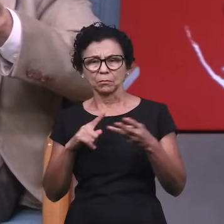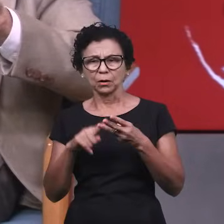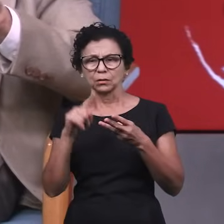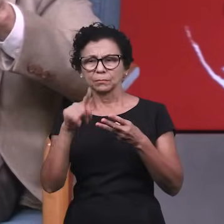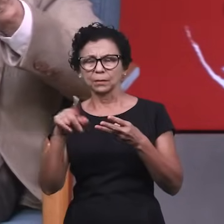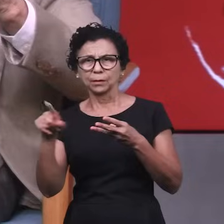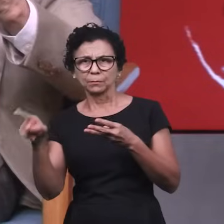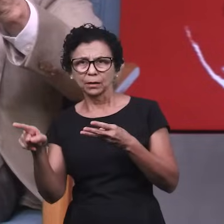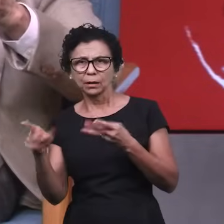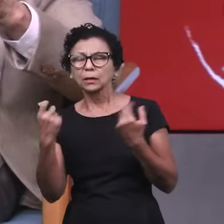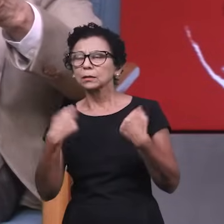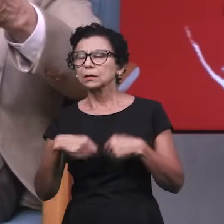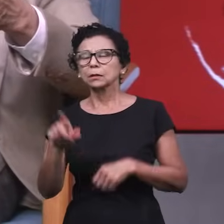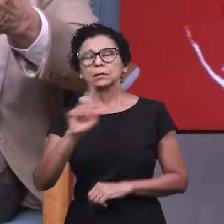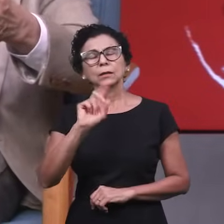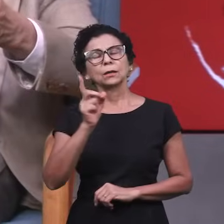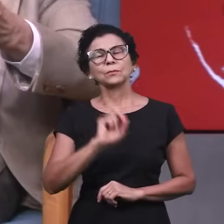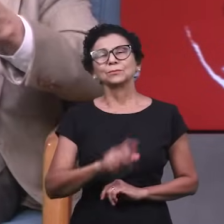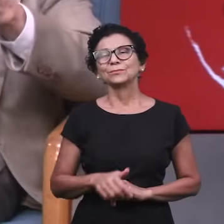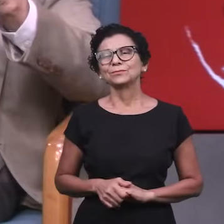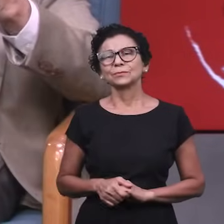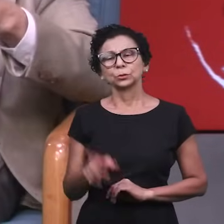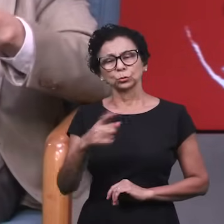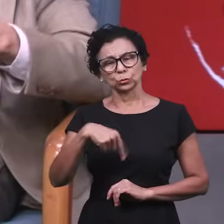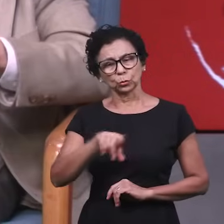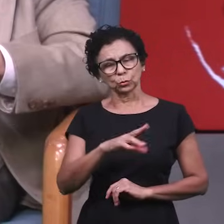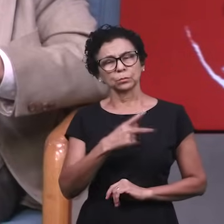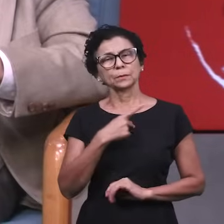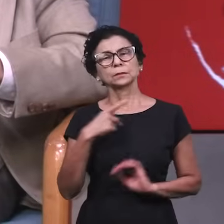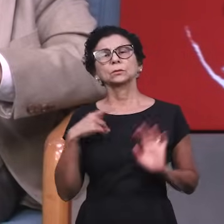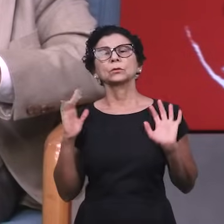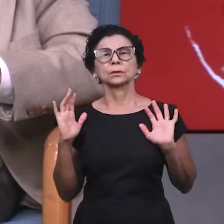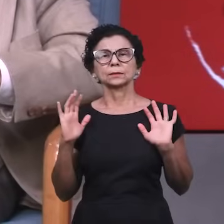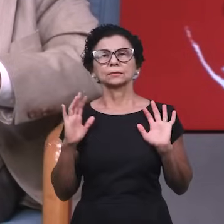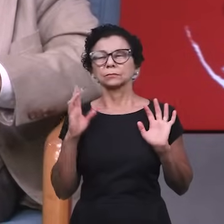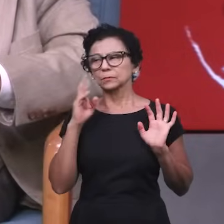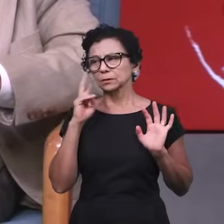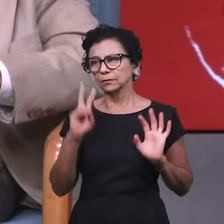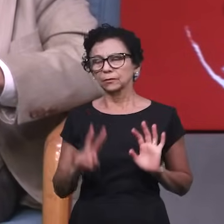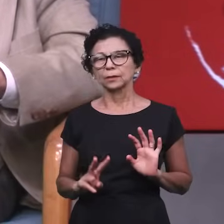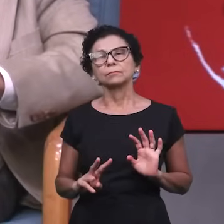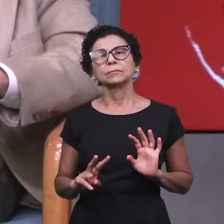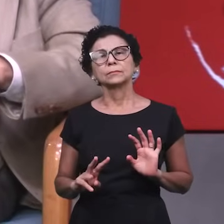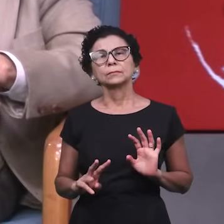igreja, com objetivo para a igreja.